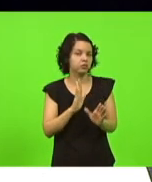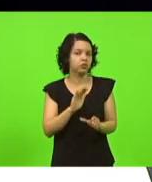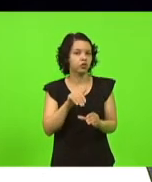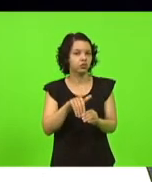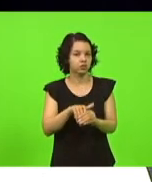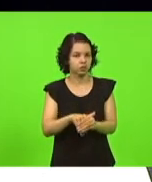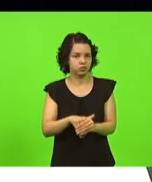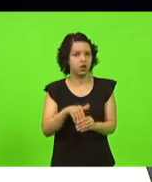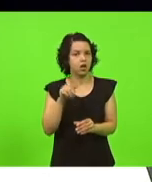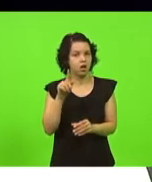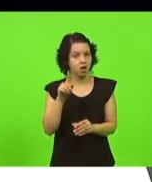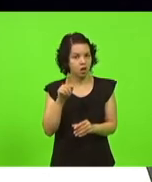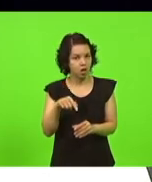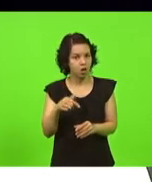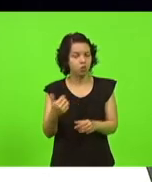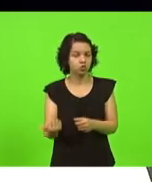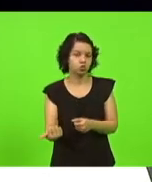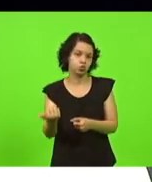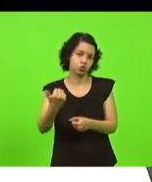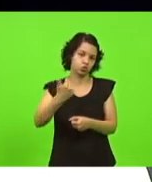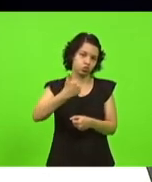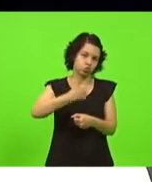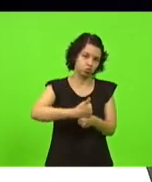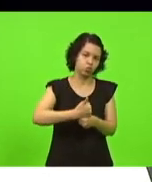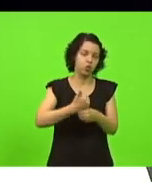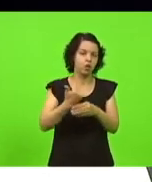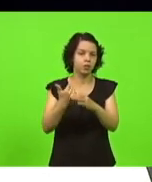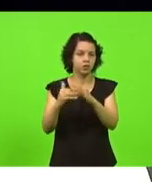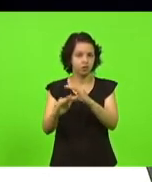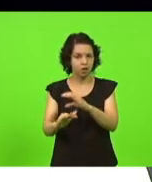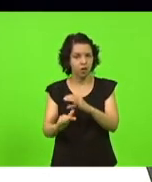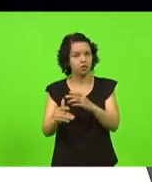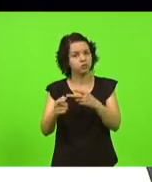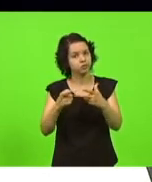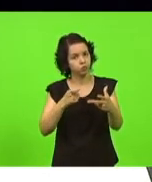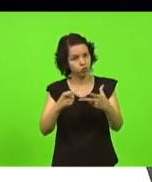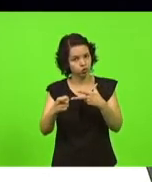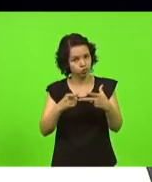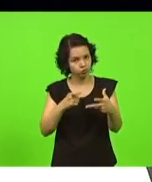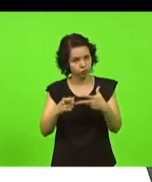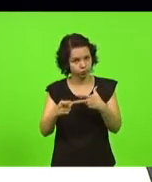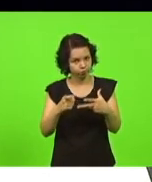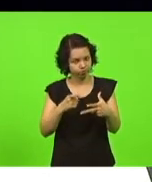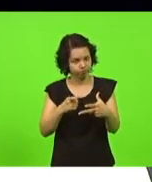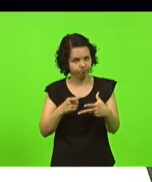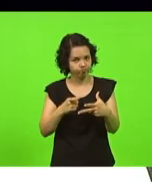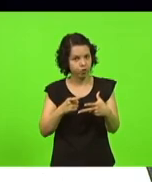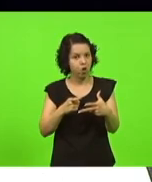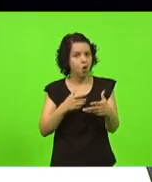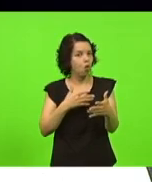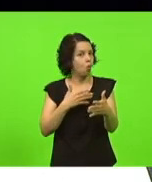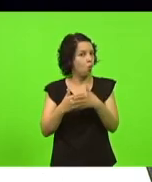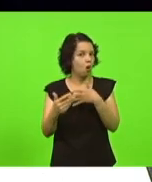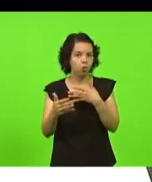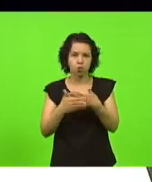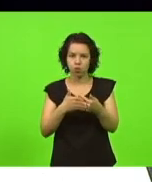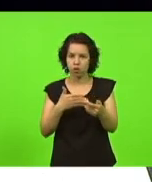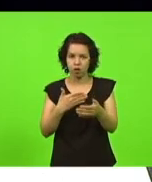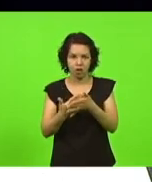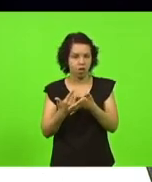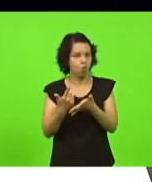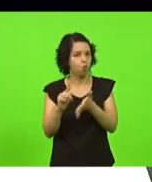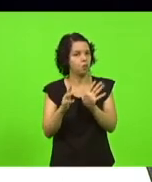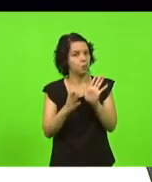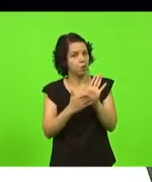que é o substitutivo encaminhado pelo Executivo. Qualquer outra proposta que se